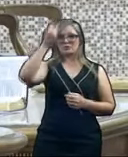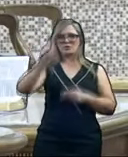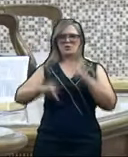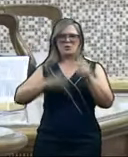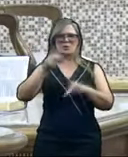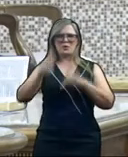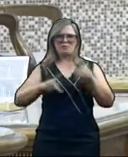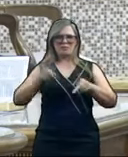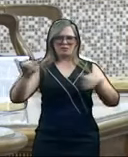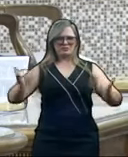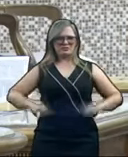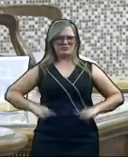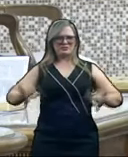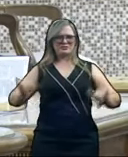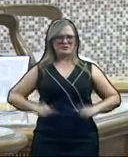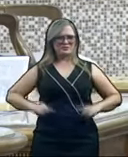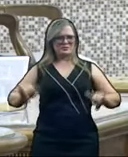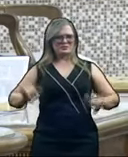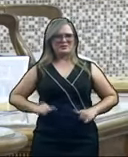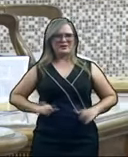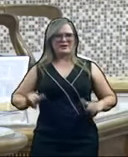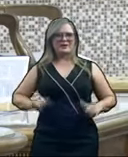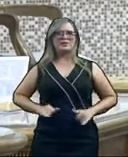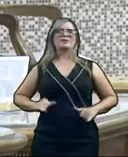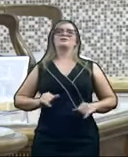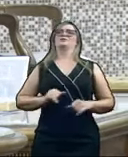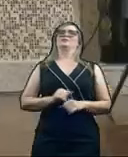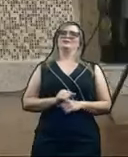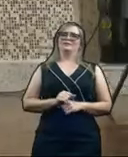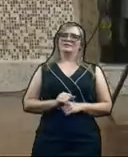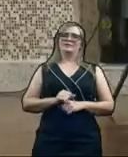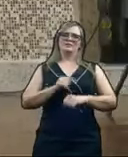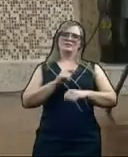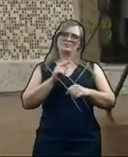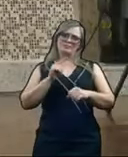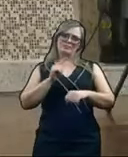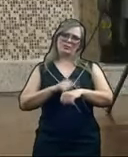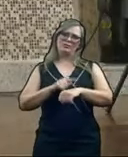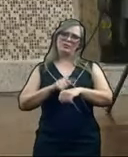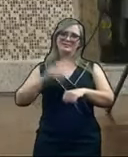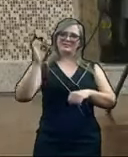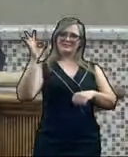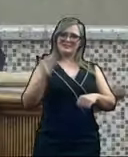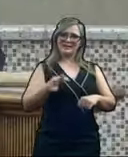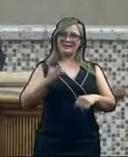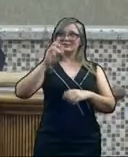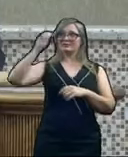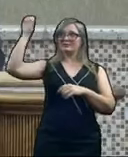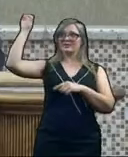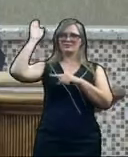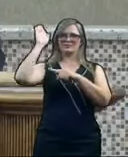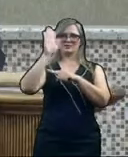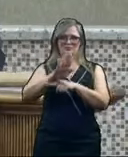celebração e esquecemos que a vitória é resultado de luta e de trabalho